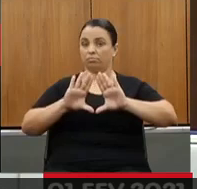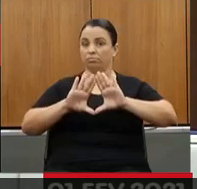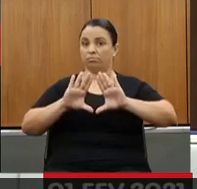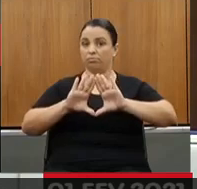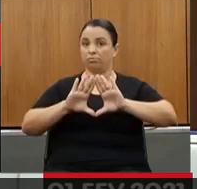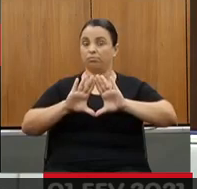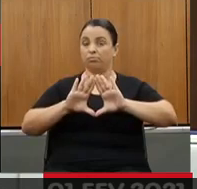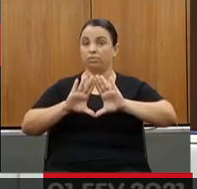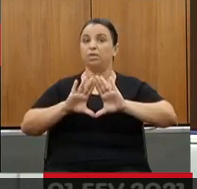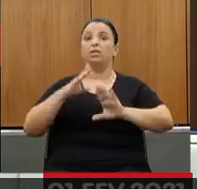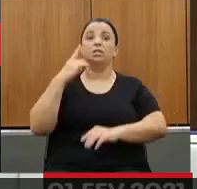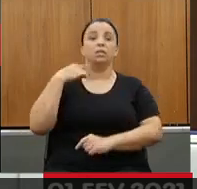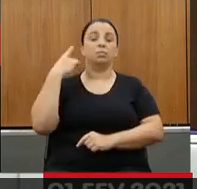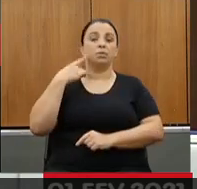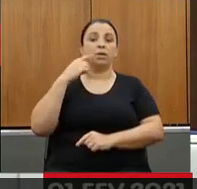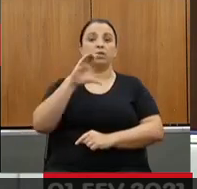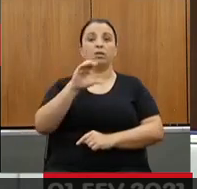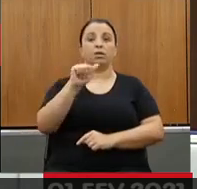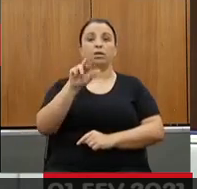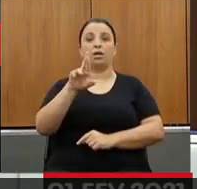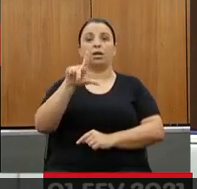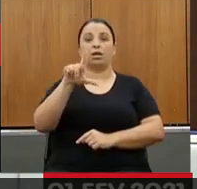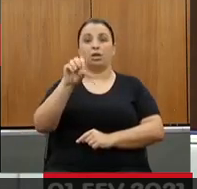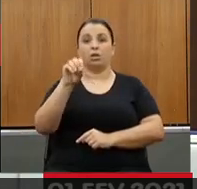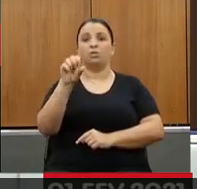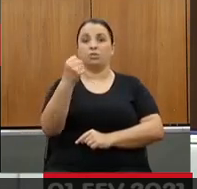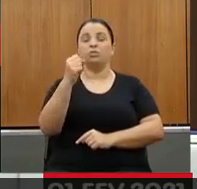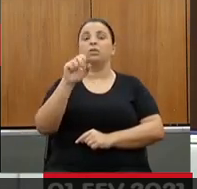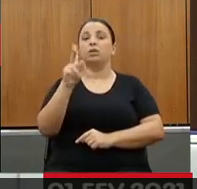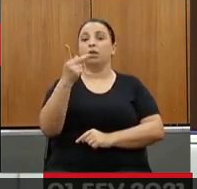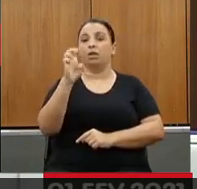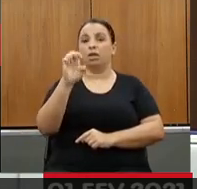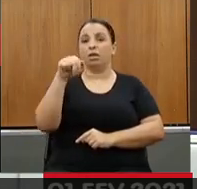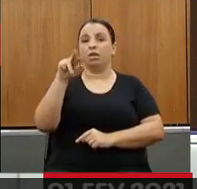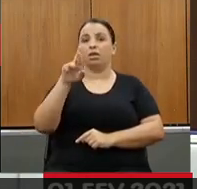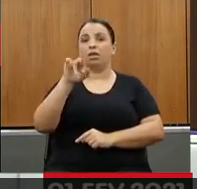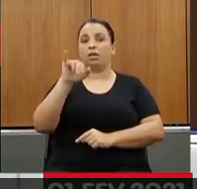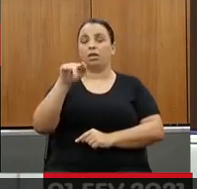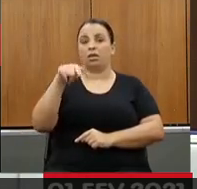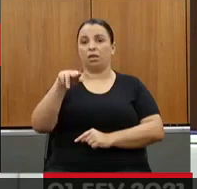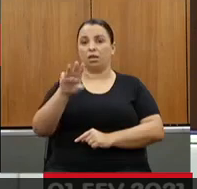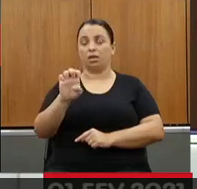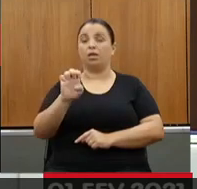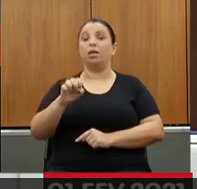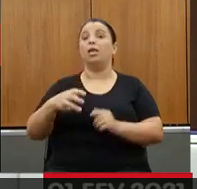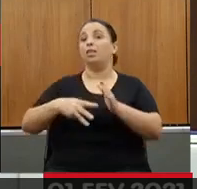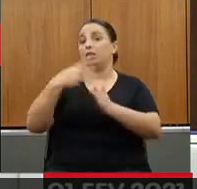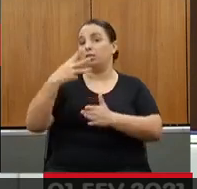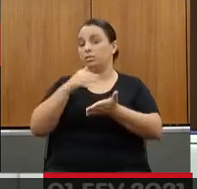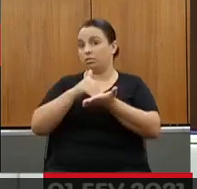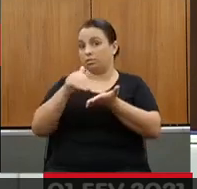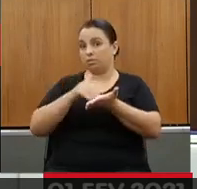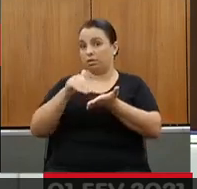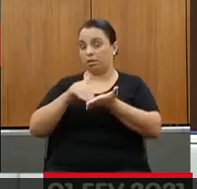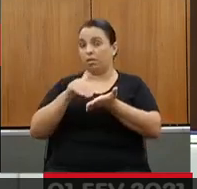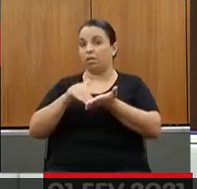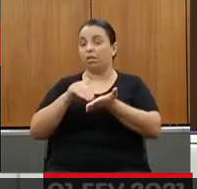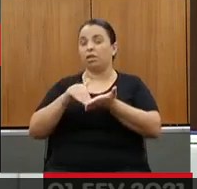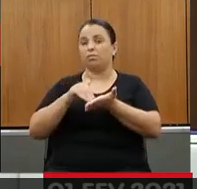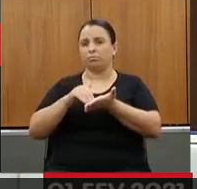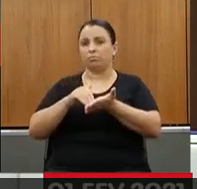Gerais, deputado Carlos Henrique. Terceiro secretário eleito da Assembleia Legislativa do Estado de Minas